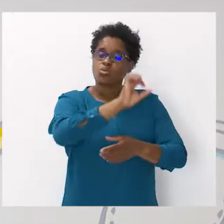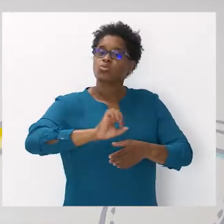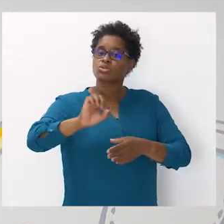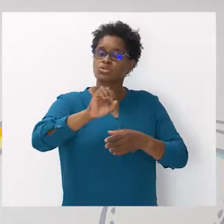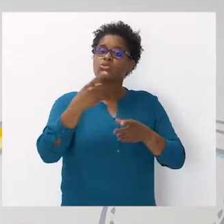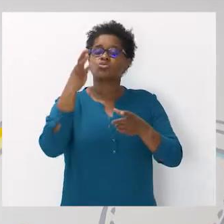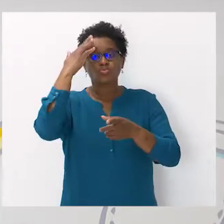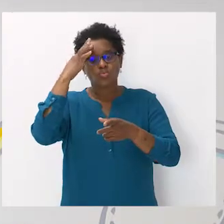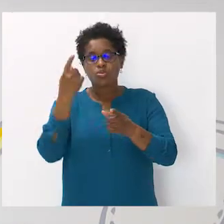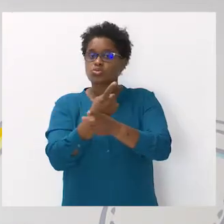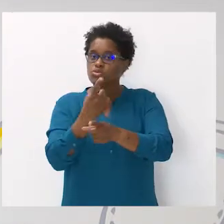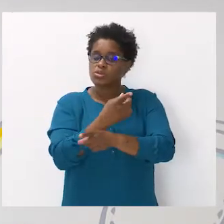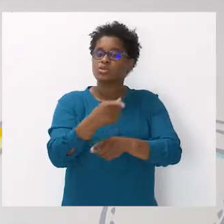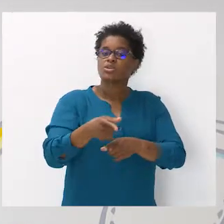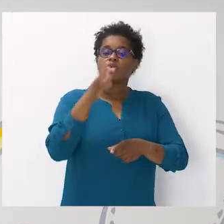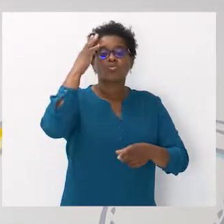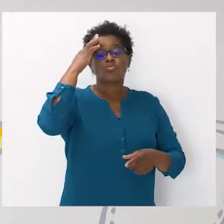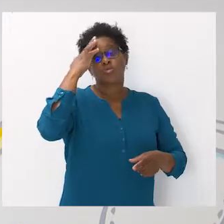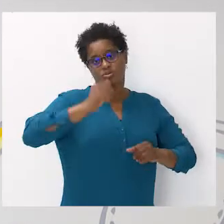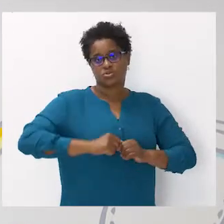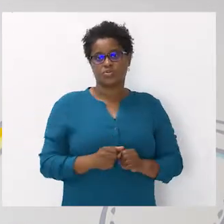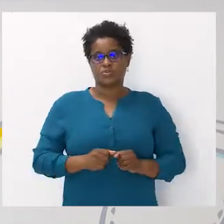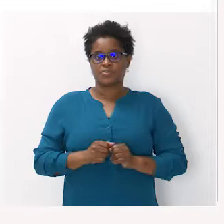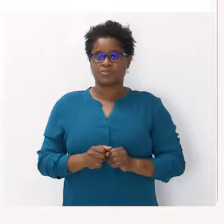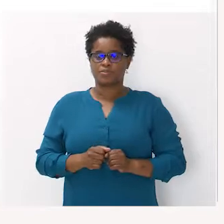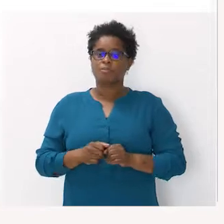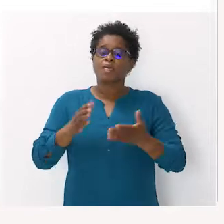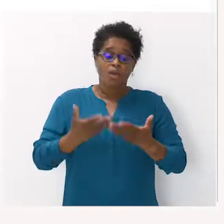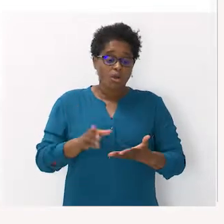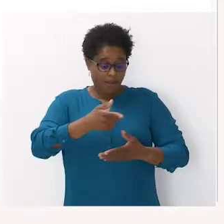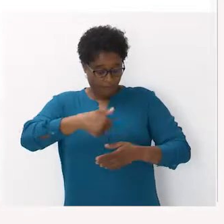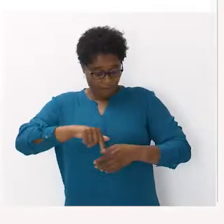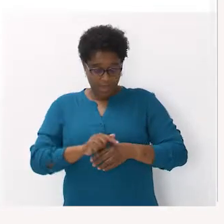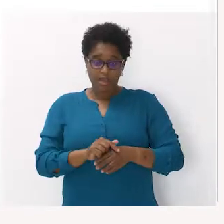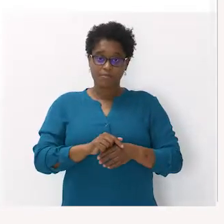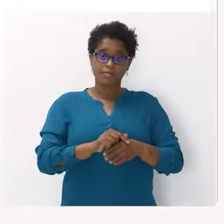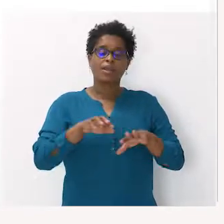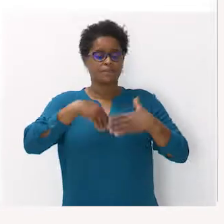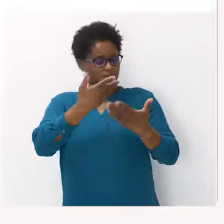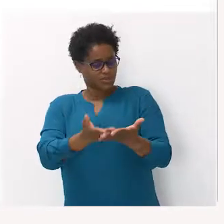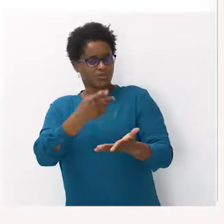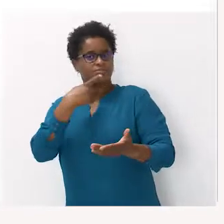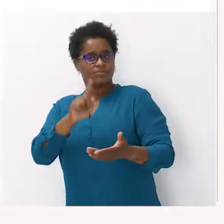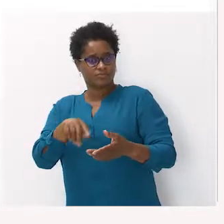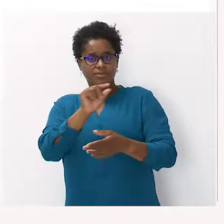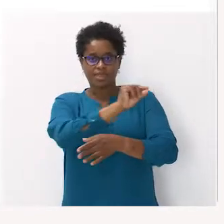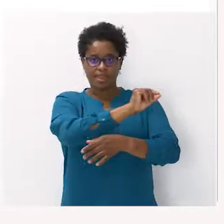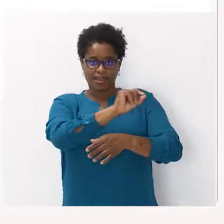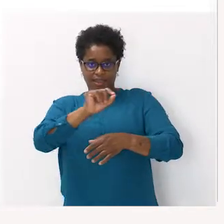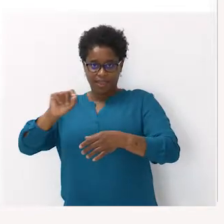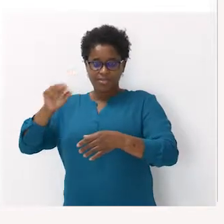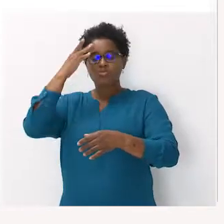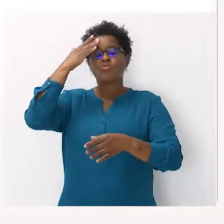seus elementos são números. Vamos agora para a sua representação na